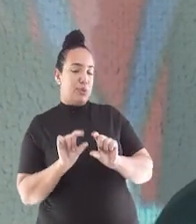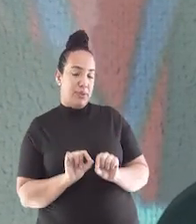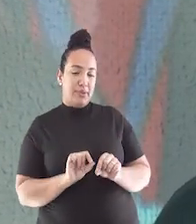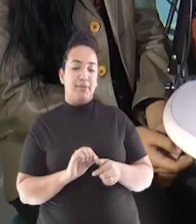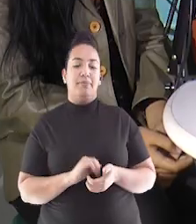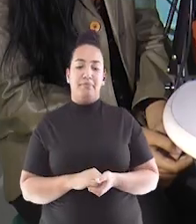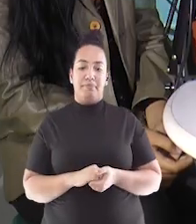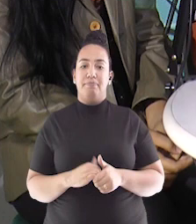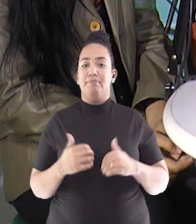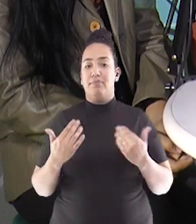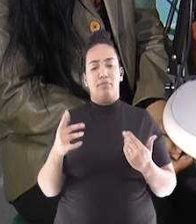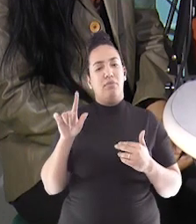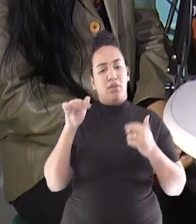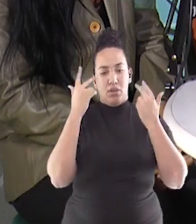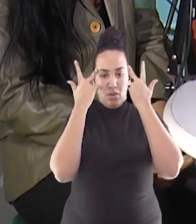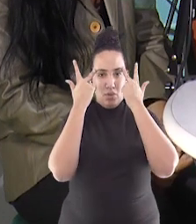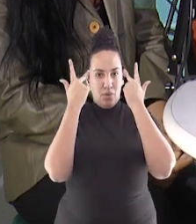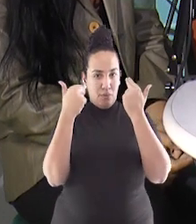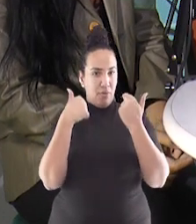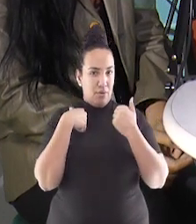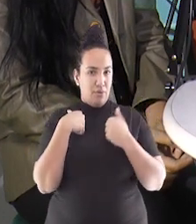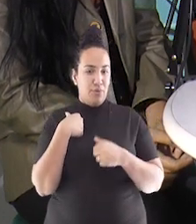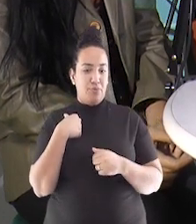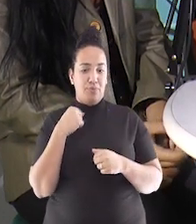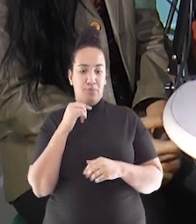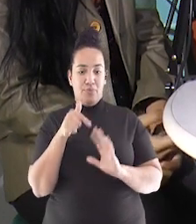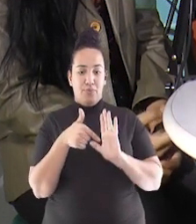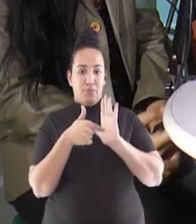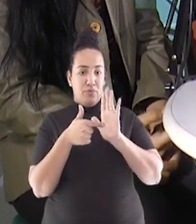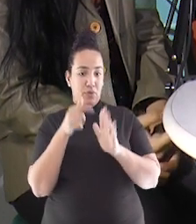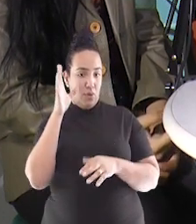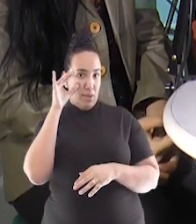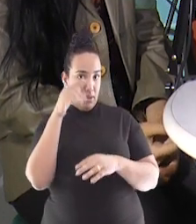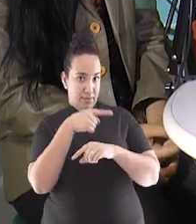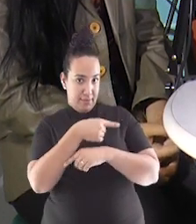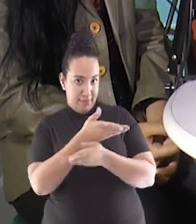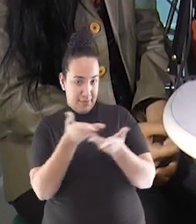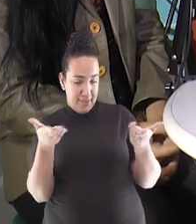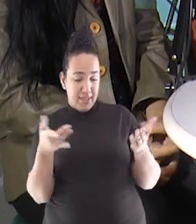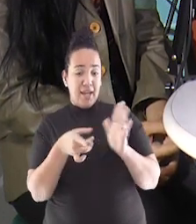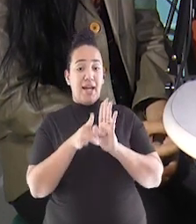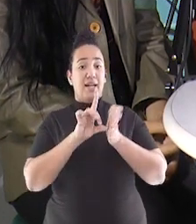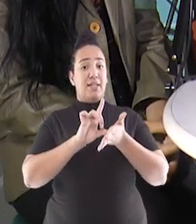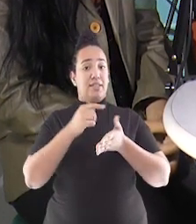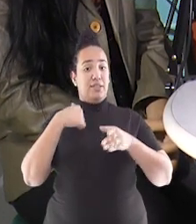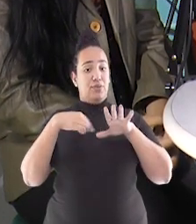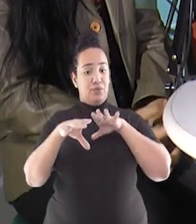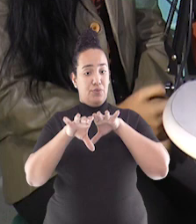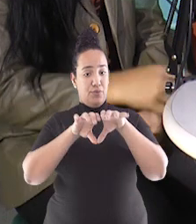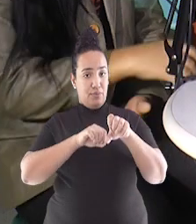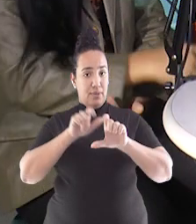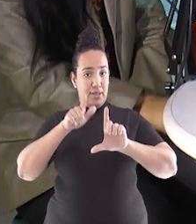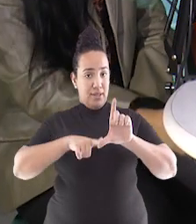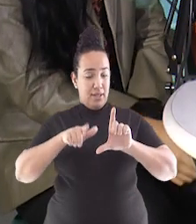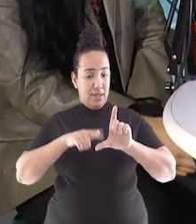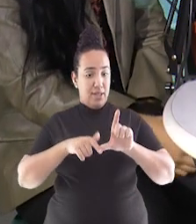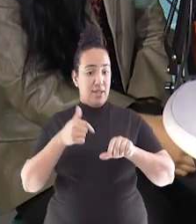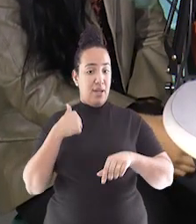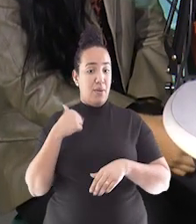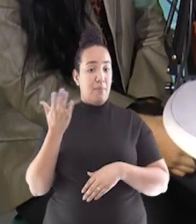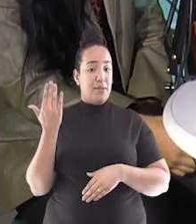pensando. Isso é muito normal, gente. Vou contar uma curiosidade pra vocês aqui, que antes de eu fazer letras, eu fazia faculdade